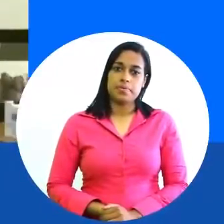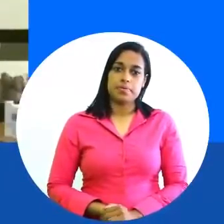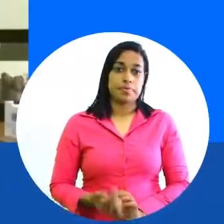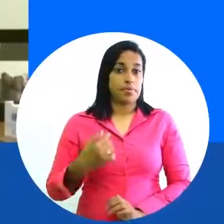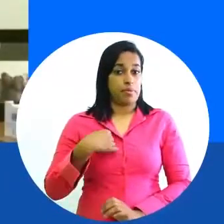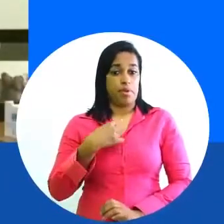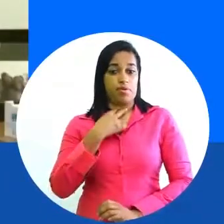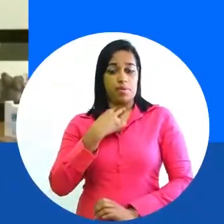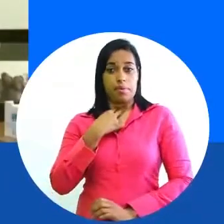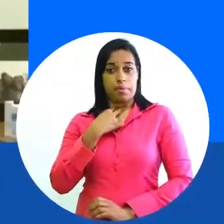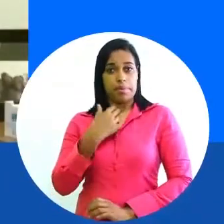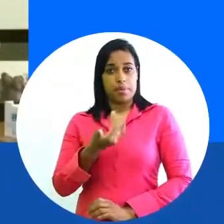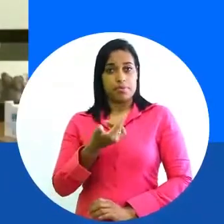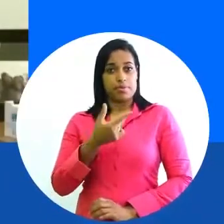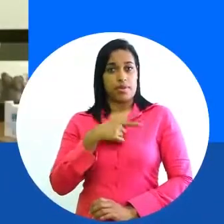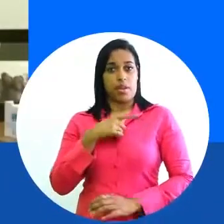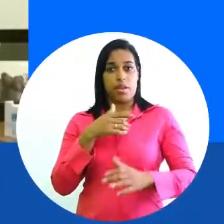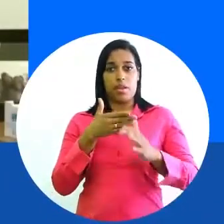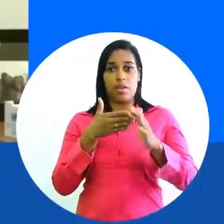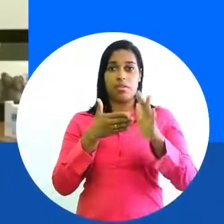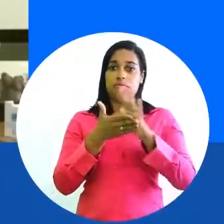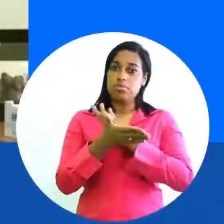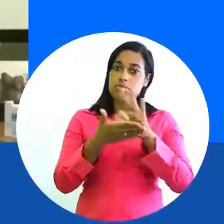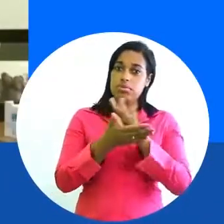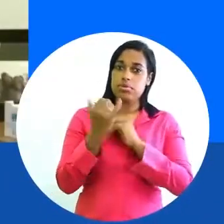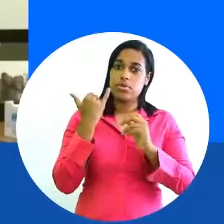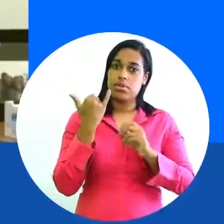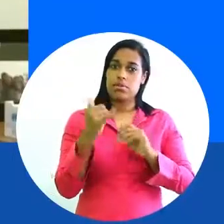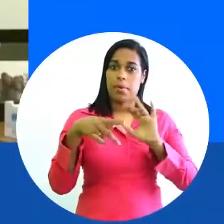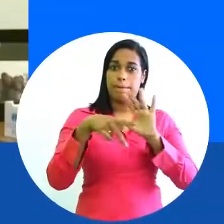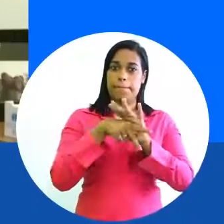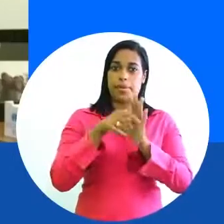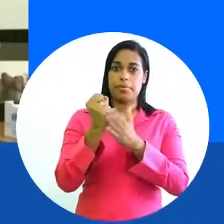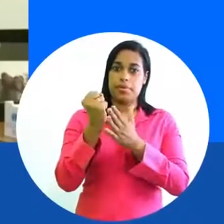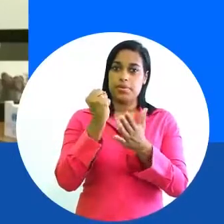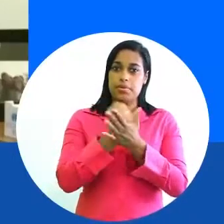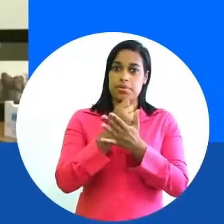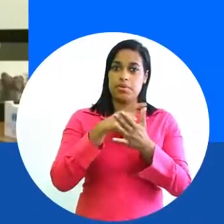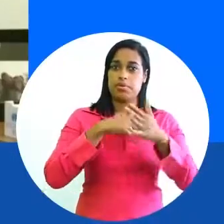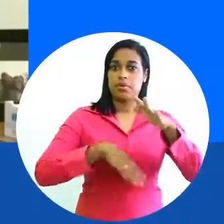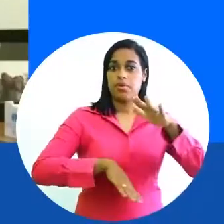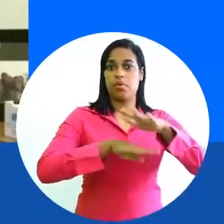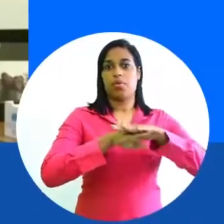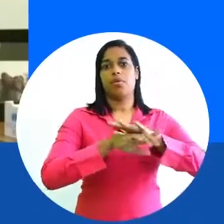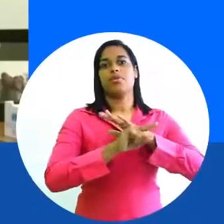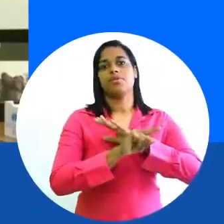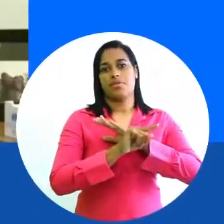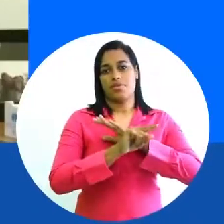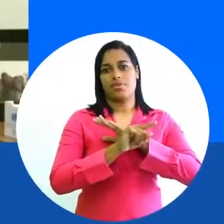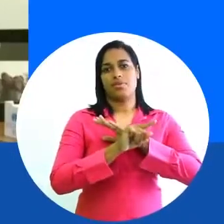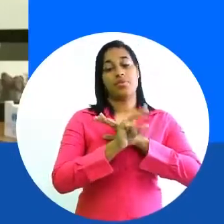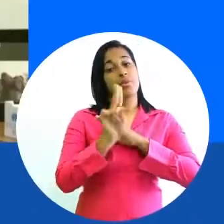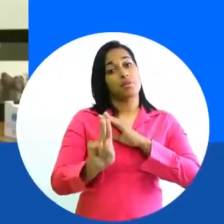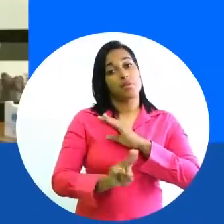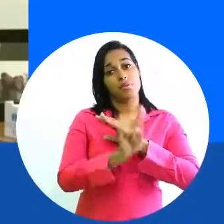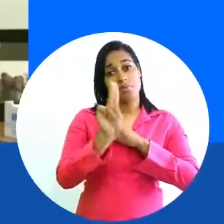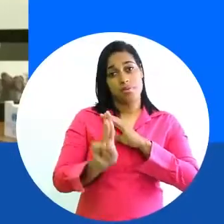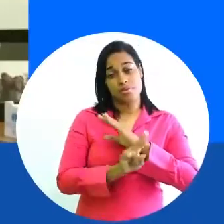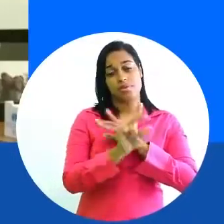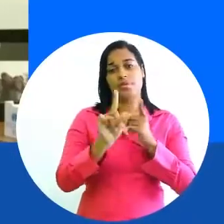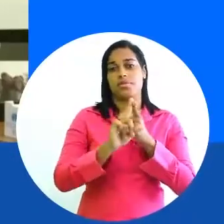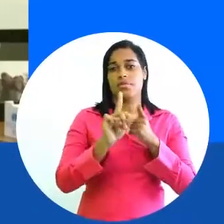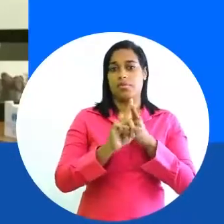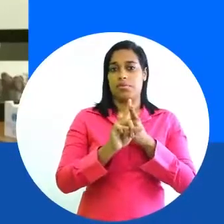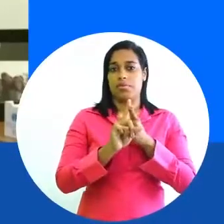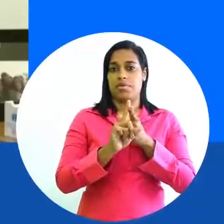Eu não posso gerar arquivos eletrônicos da minha própria documentação para mantê-las guardadas e eventualmente utilizá-las